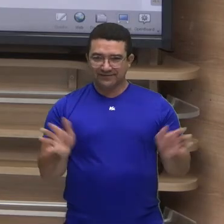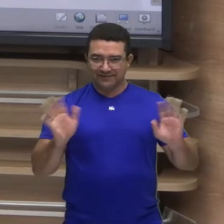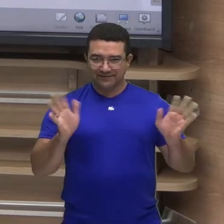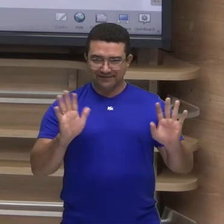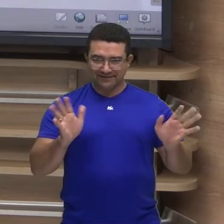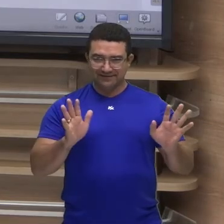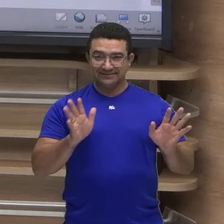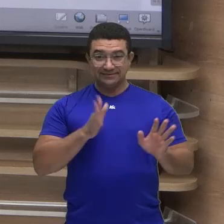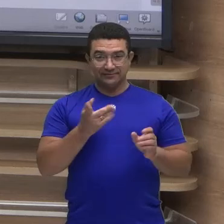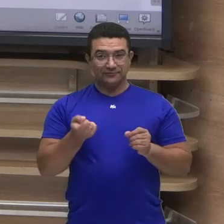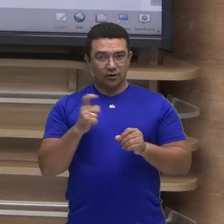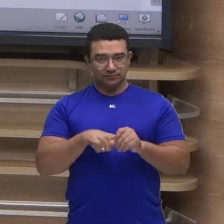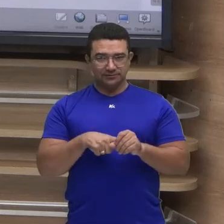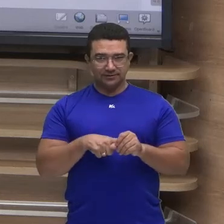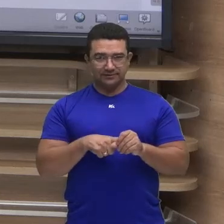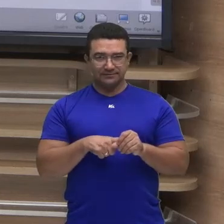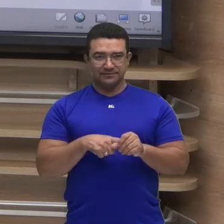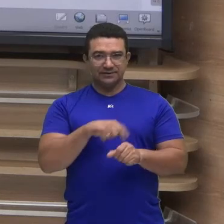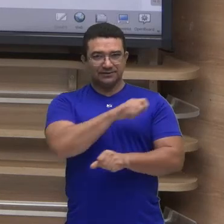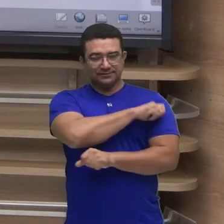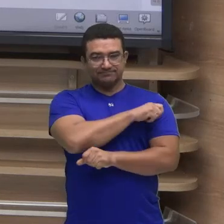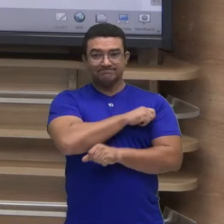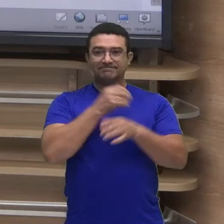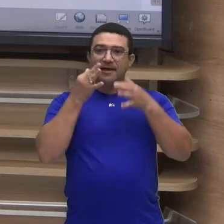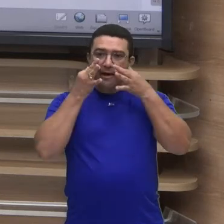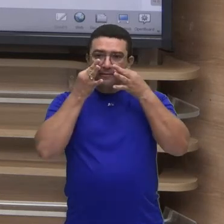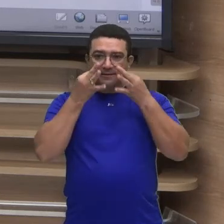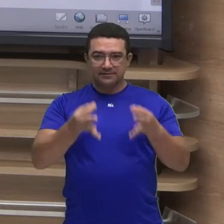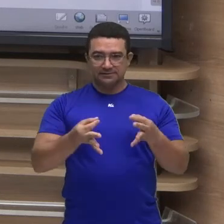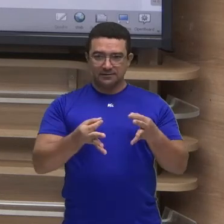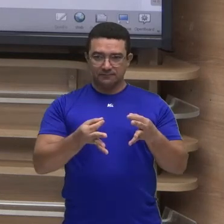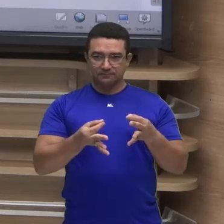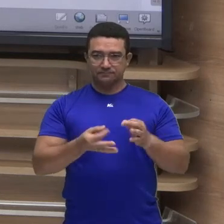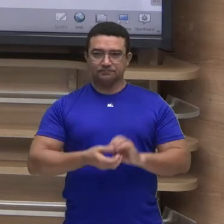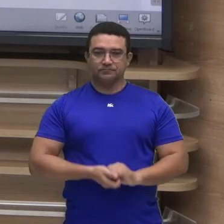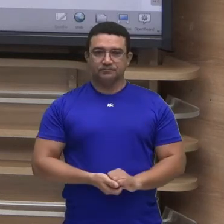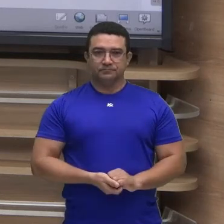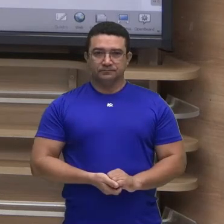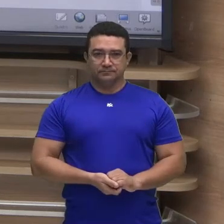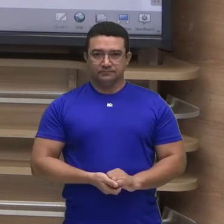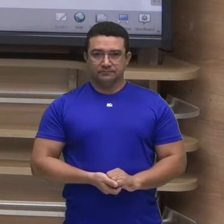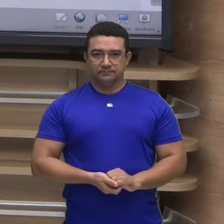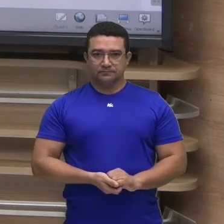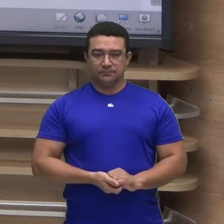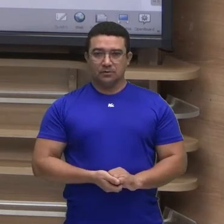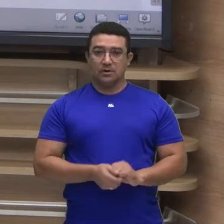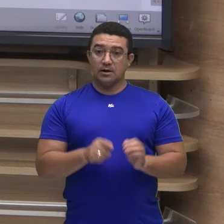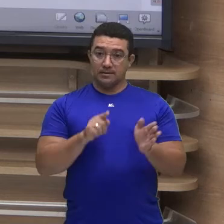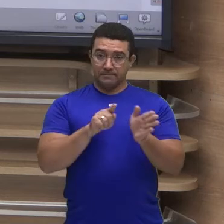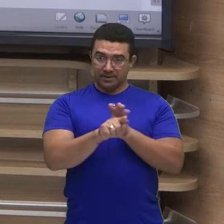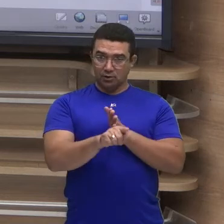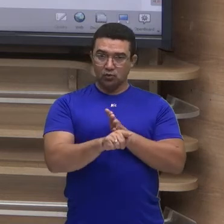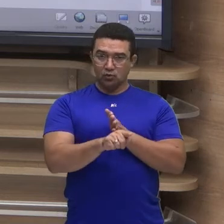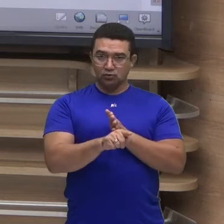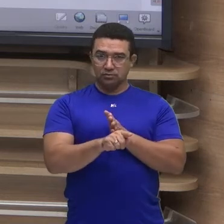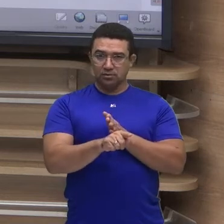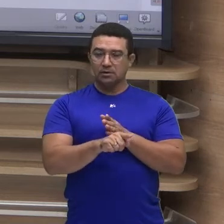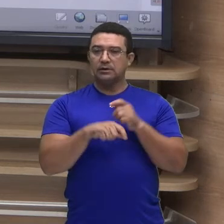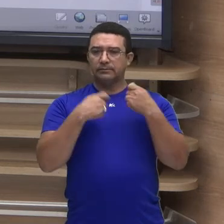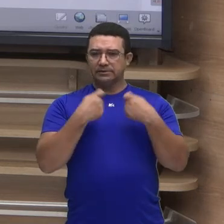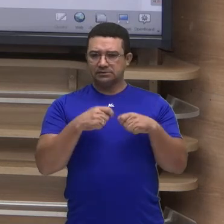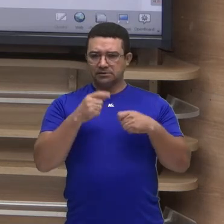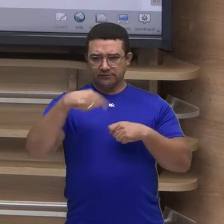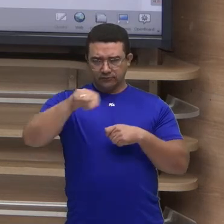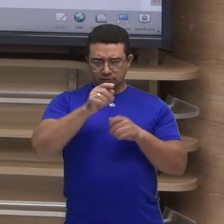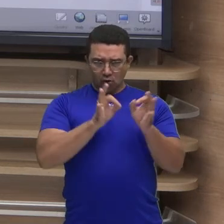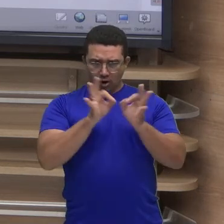again. People, pay attention. Olha só, fiquem atentos. Essa questão aqui pede para que você organize